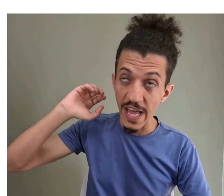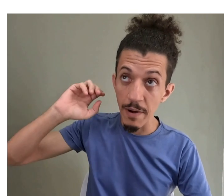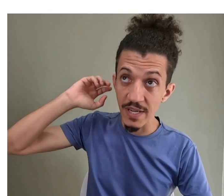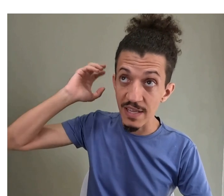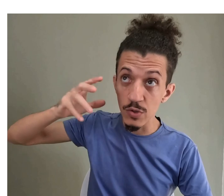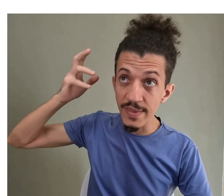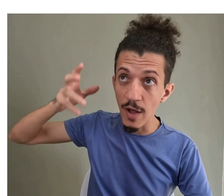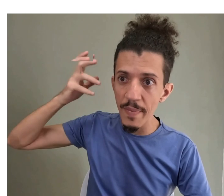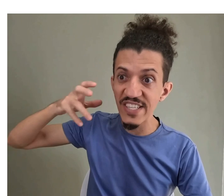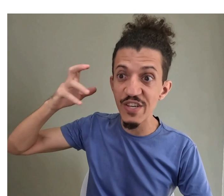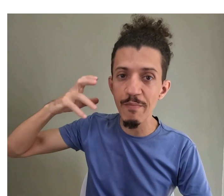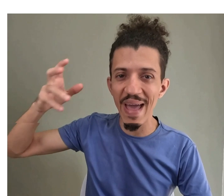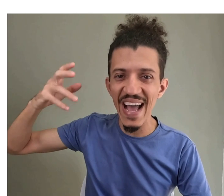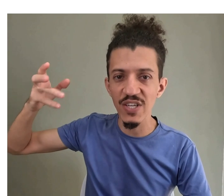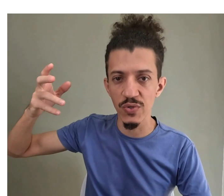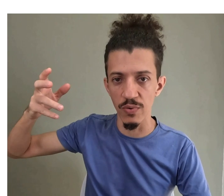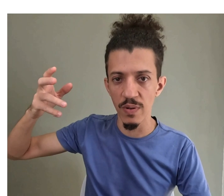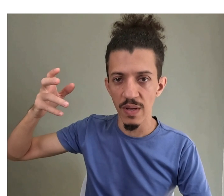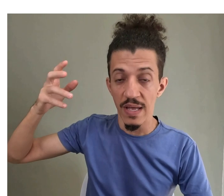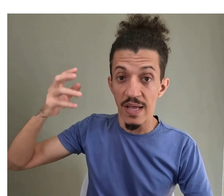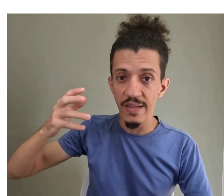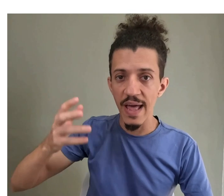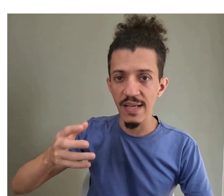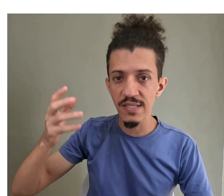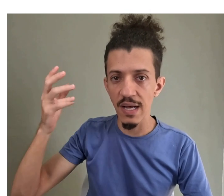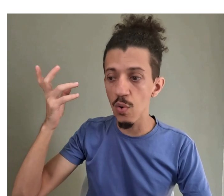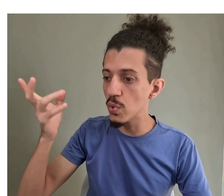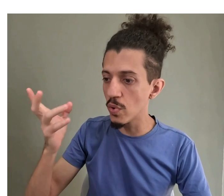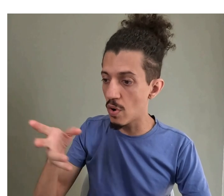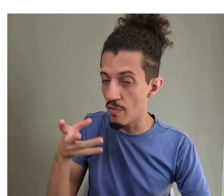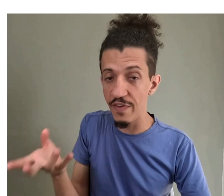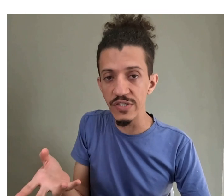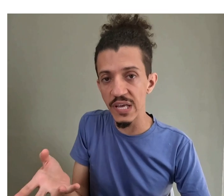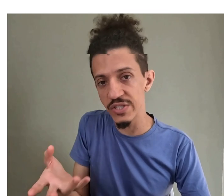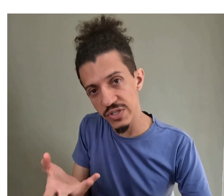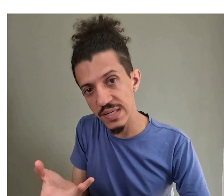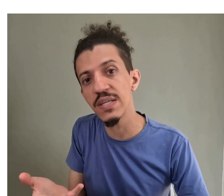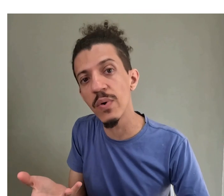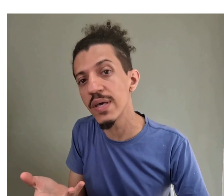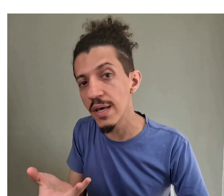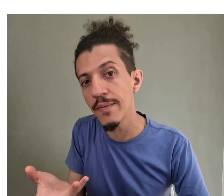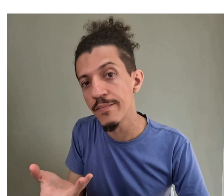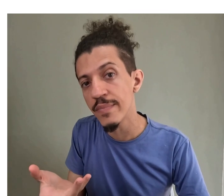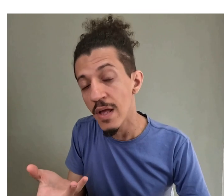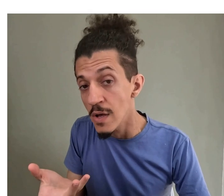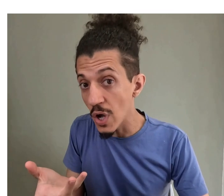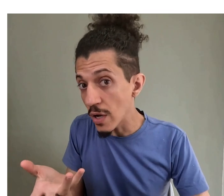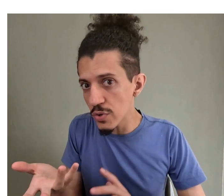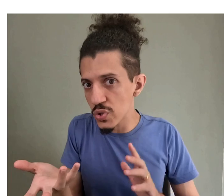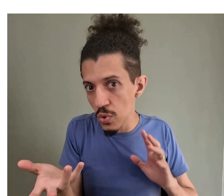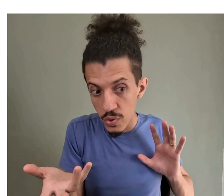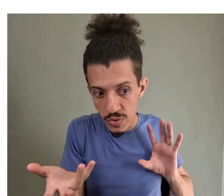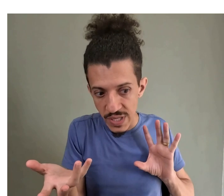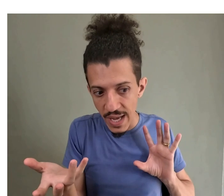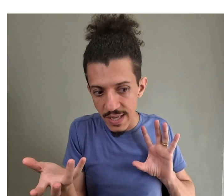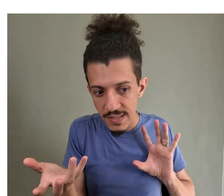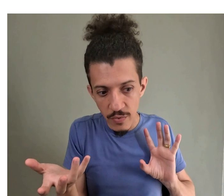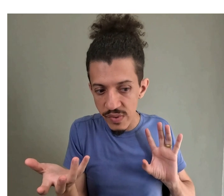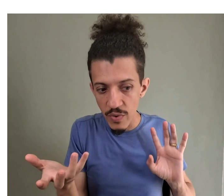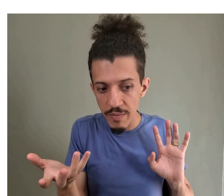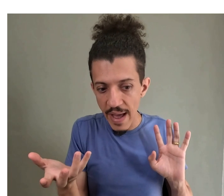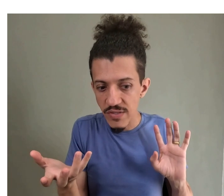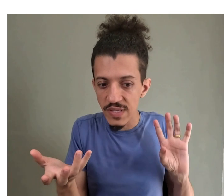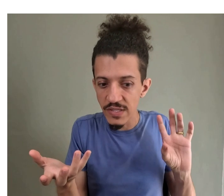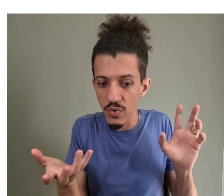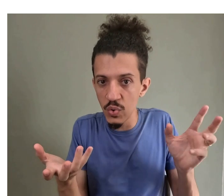nosso cérebro já está totalmente imerso nessa cultura ouvinte que a gente nasceu aqui. Só que os surdos, eles não